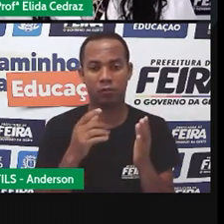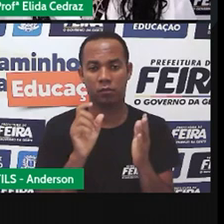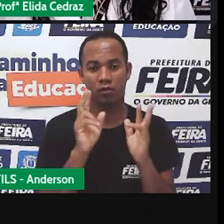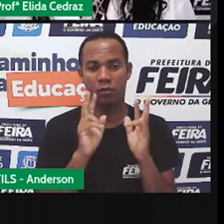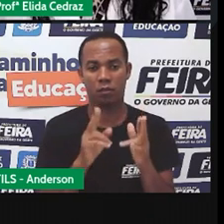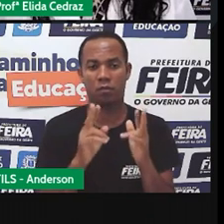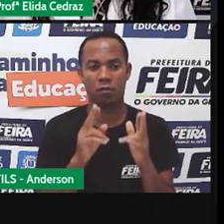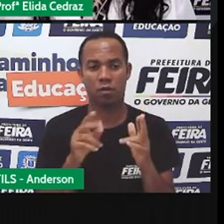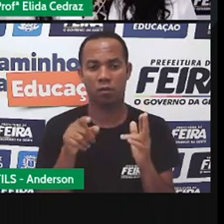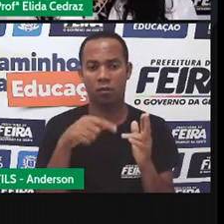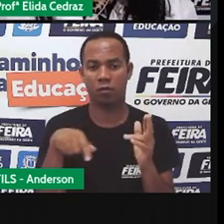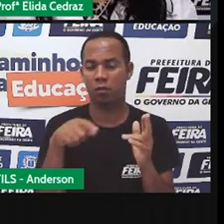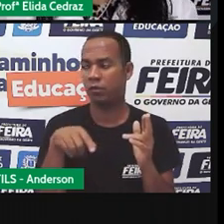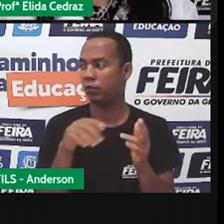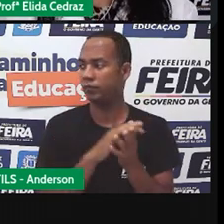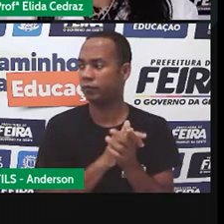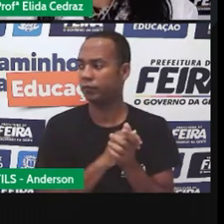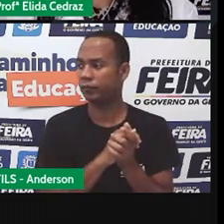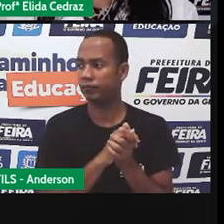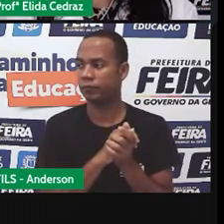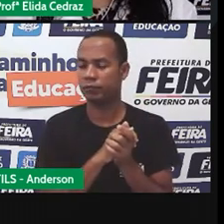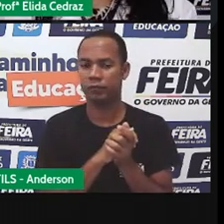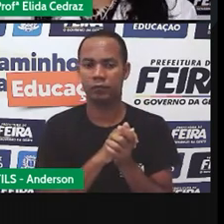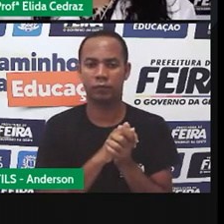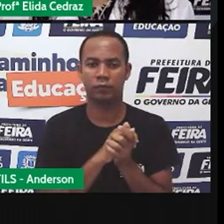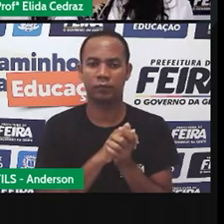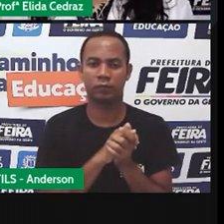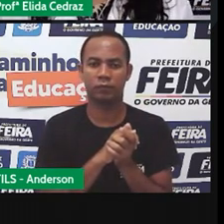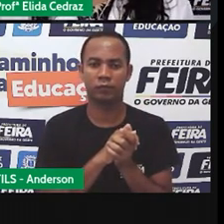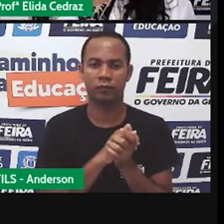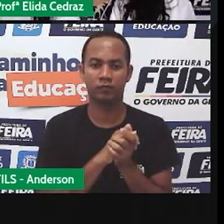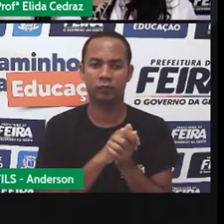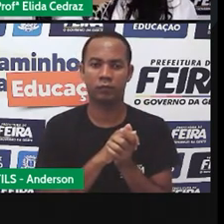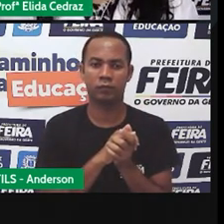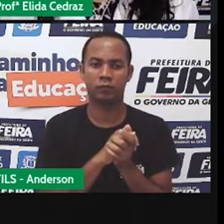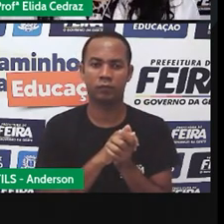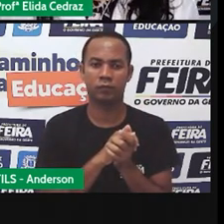mesmo formato. Não é verdade? Isso aí.